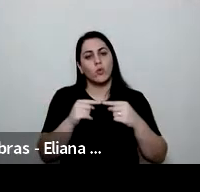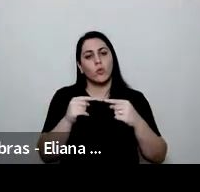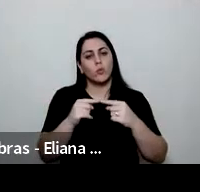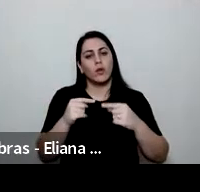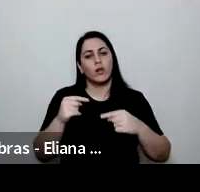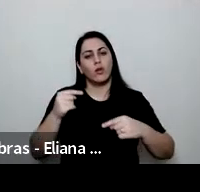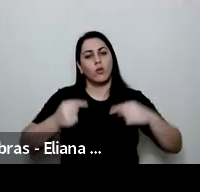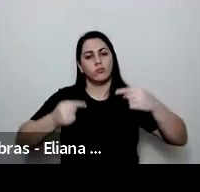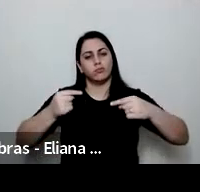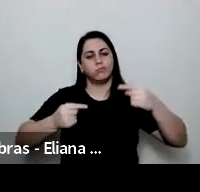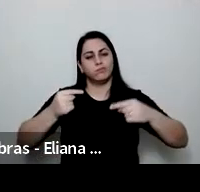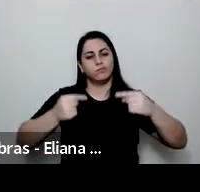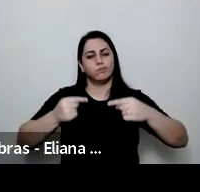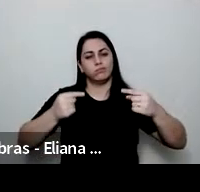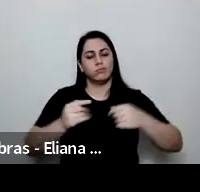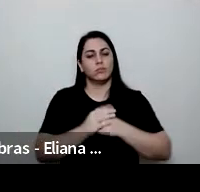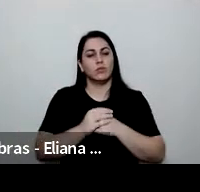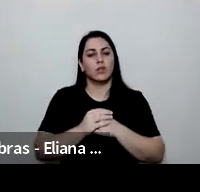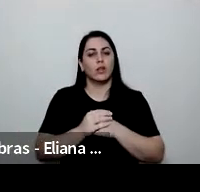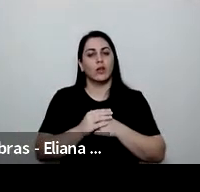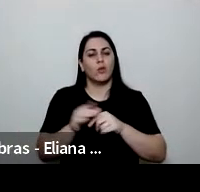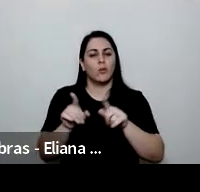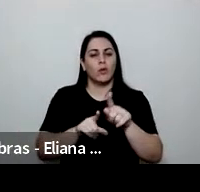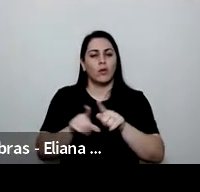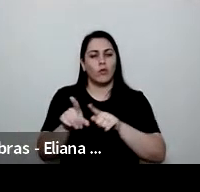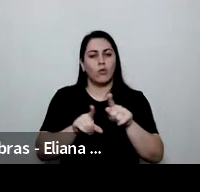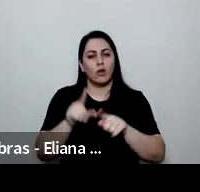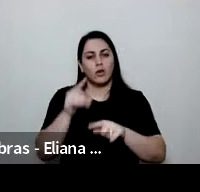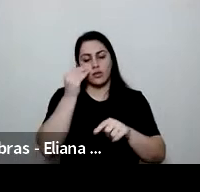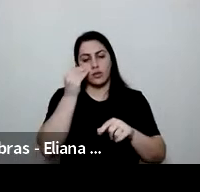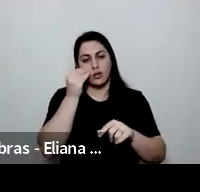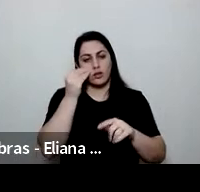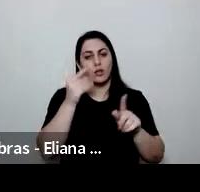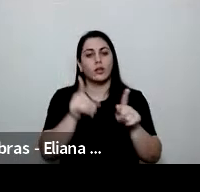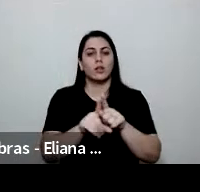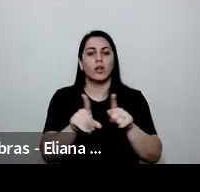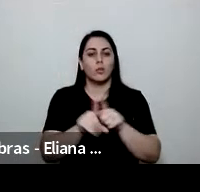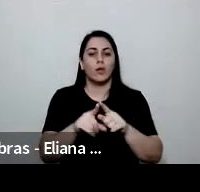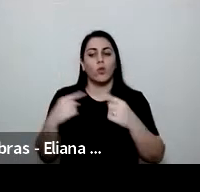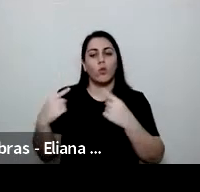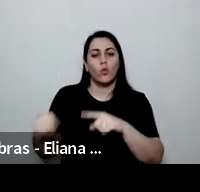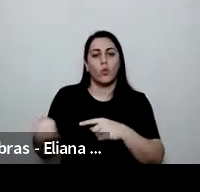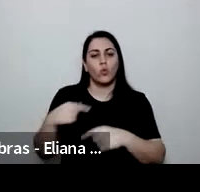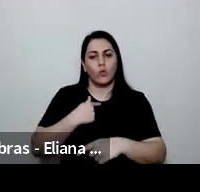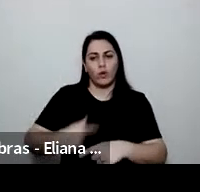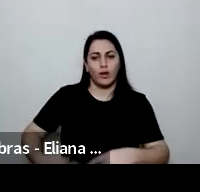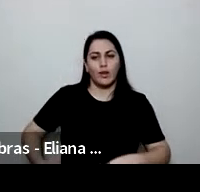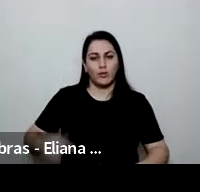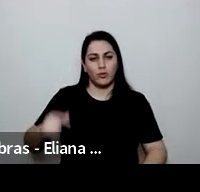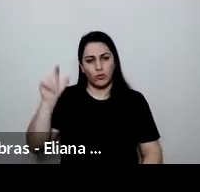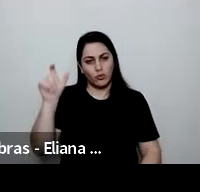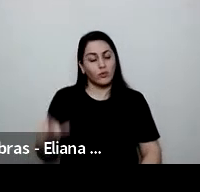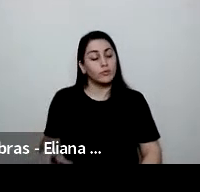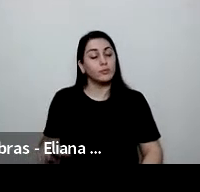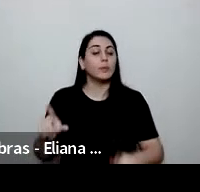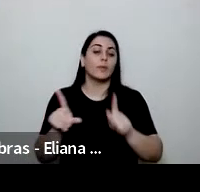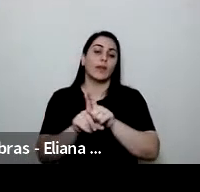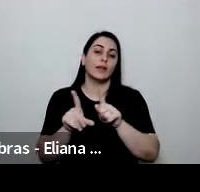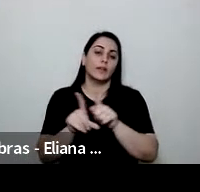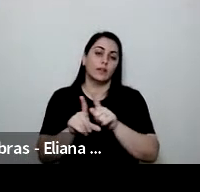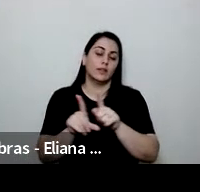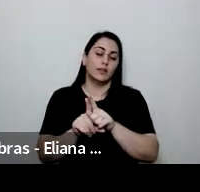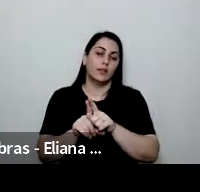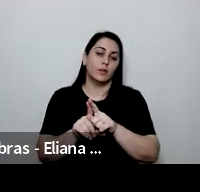competição contestou a figura do seu seu concorrente e para mais um elegantes